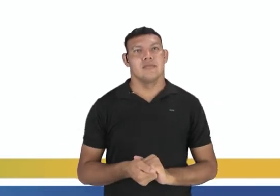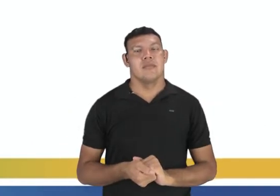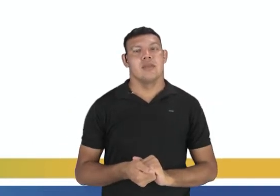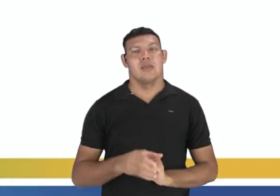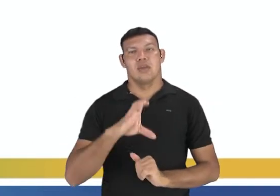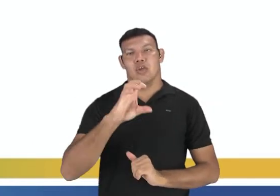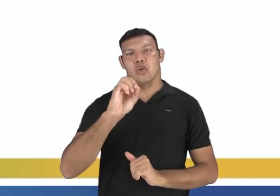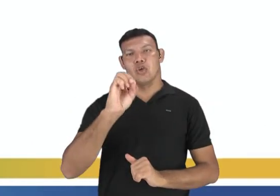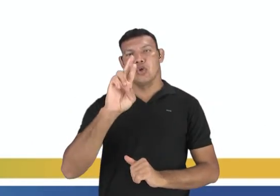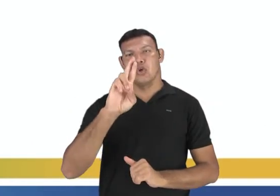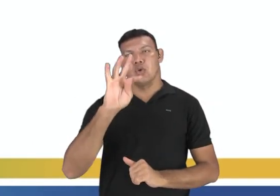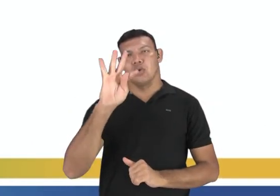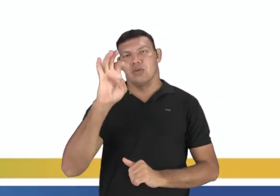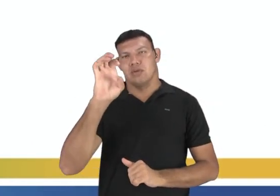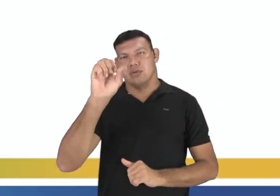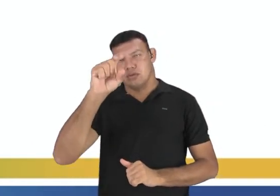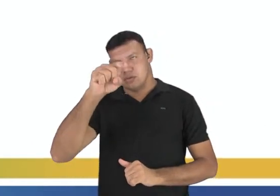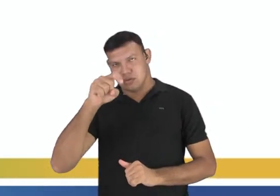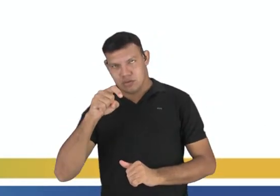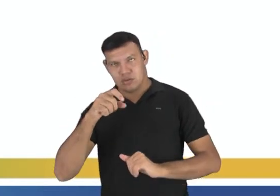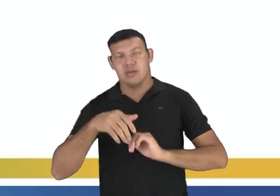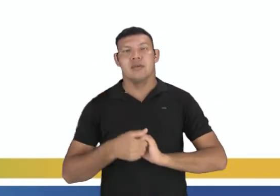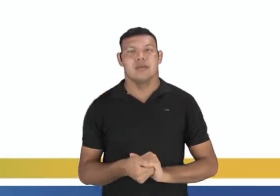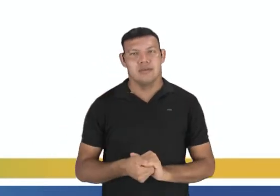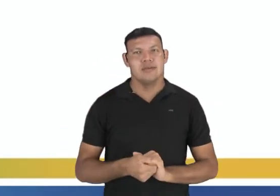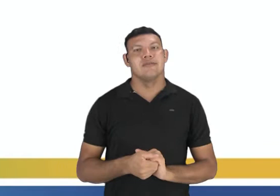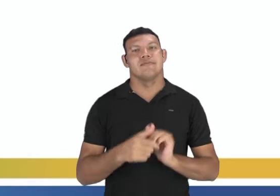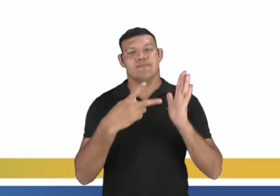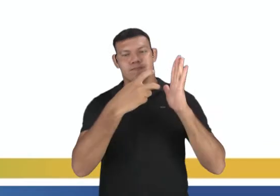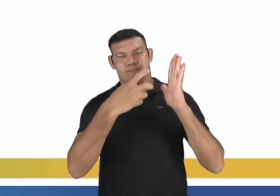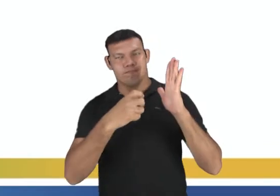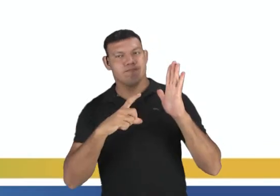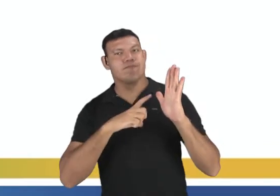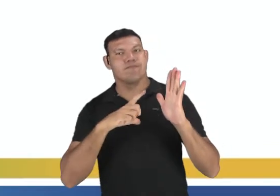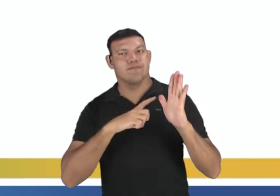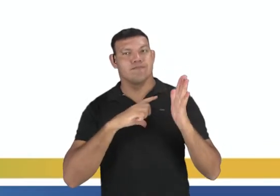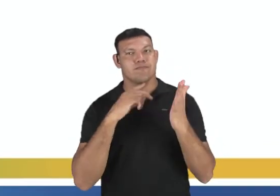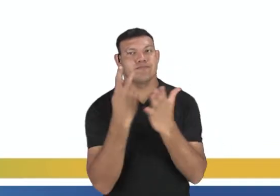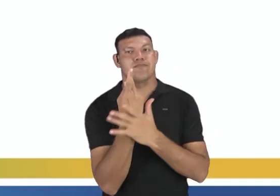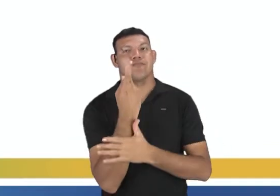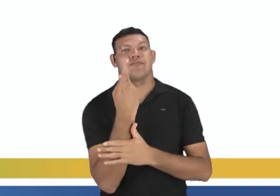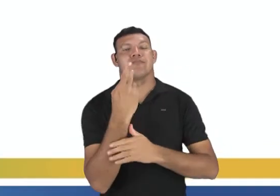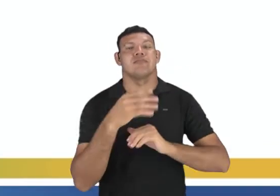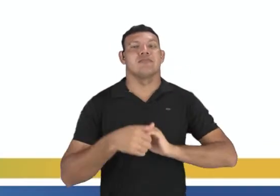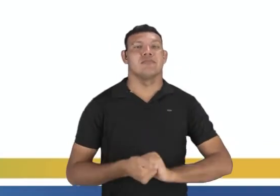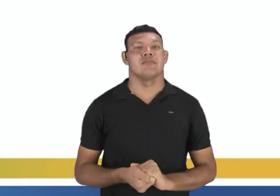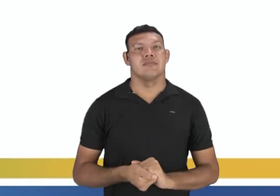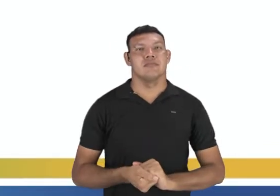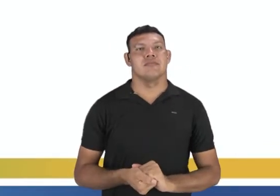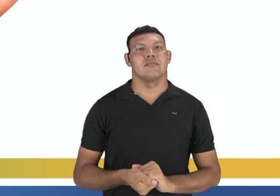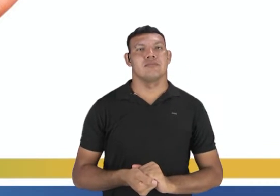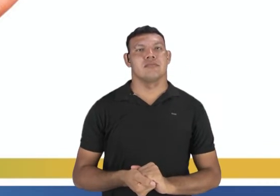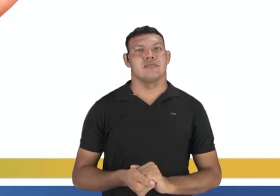córtex auditivo que ocorre a interpretação dos sons que nós ouvimos, nós absorvemos.